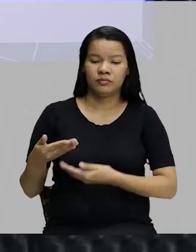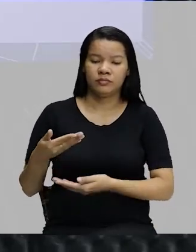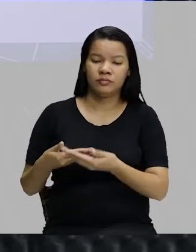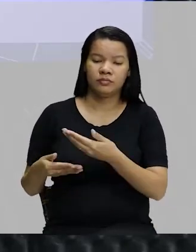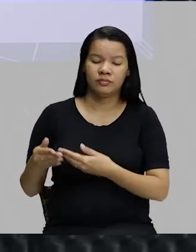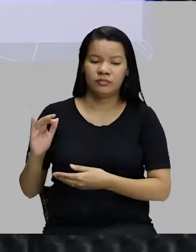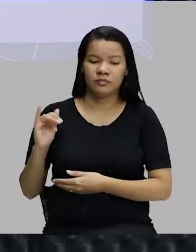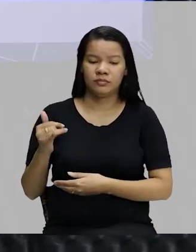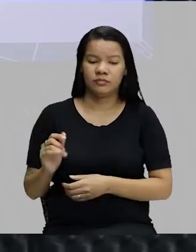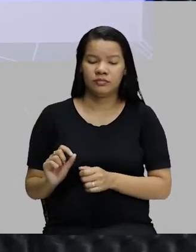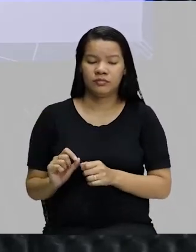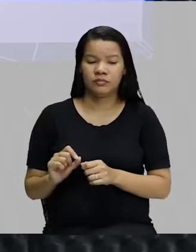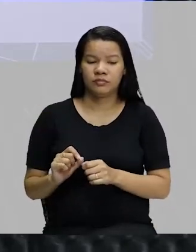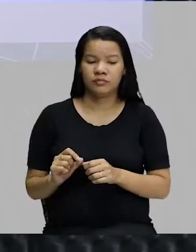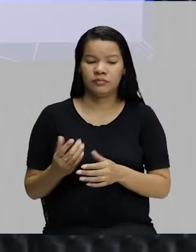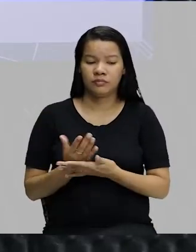em